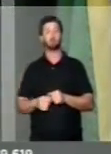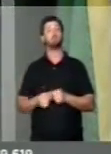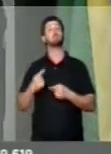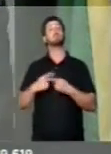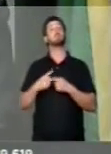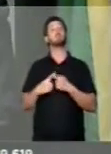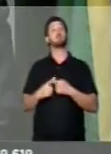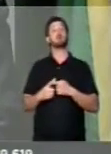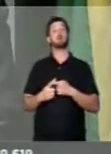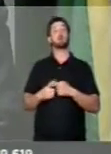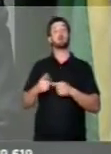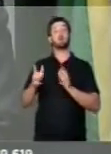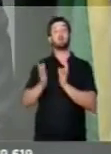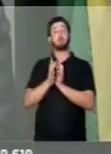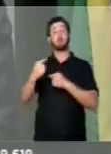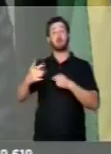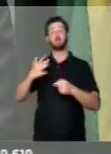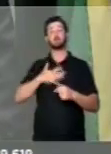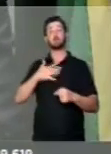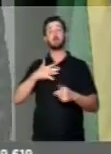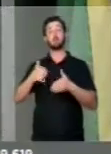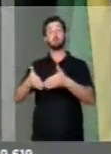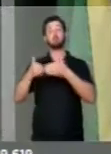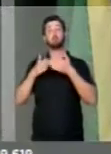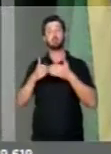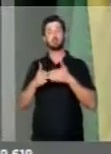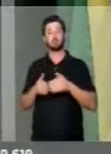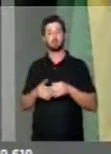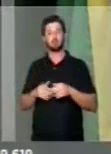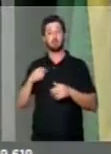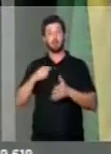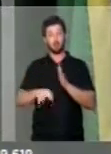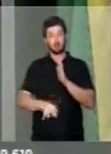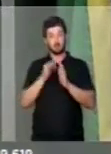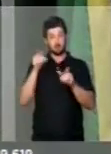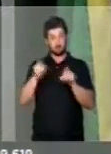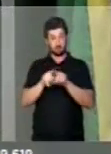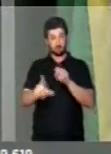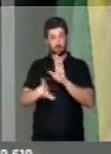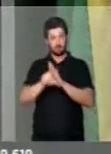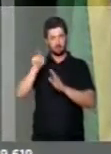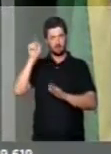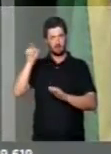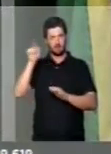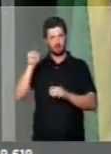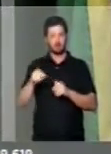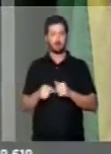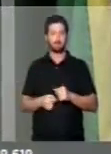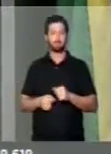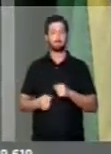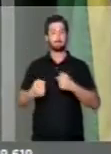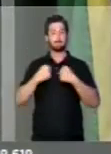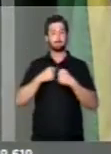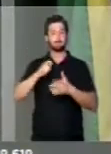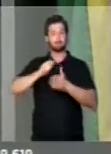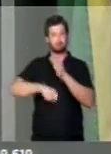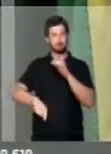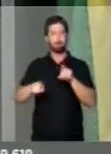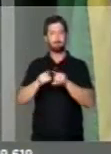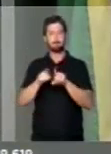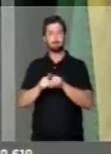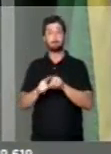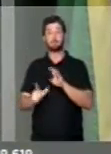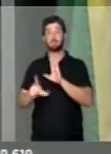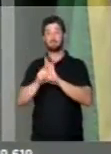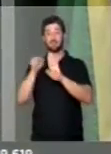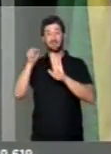porque pedi ao meu partido, que fazia questão, assim como um dos subscritores da lei, assim como um dos que assinou para que